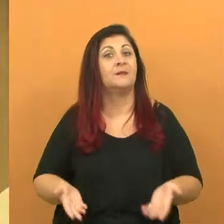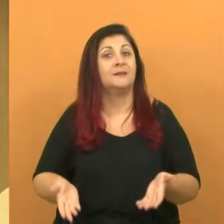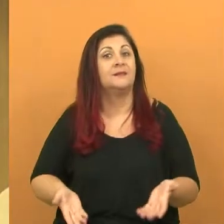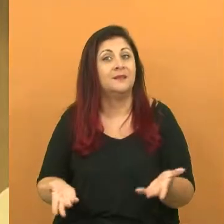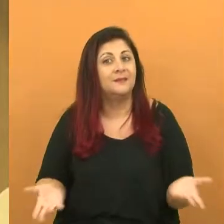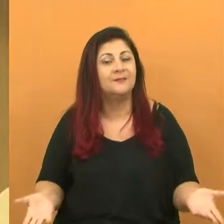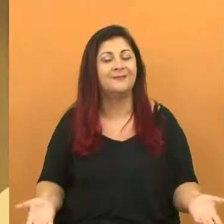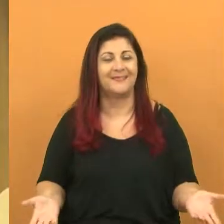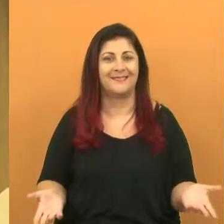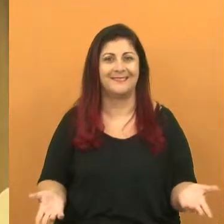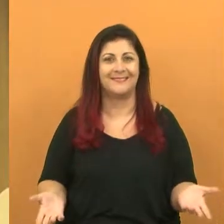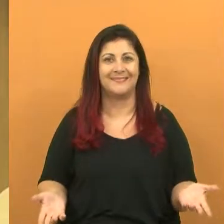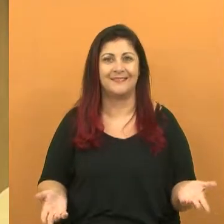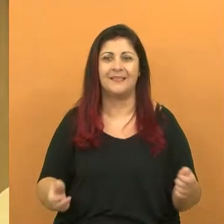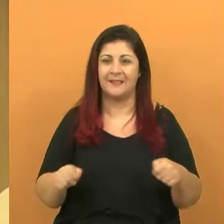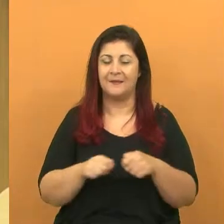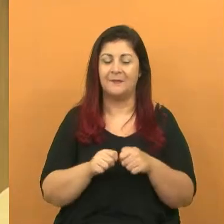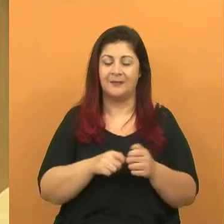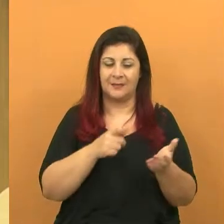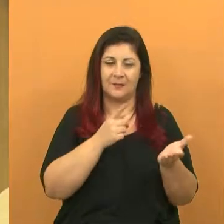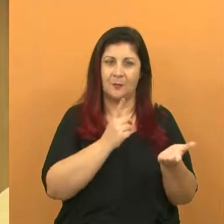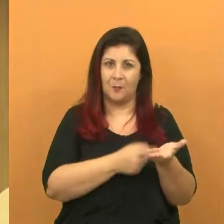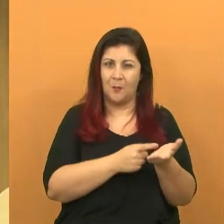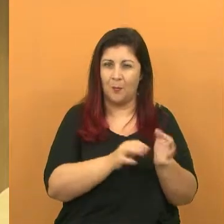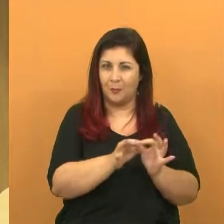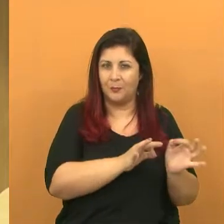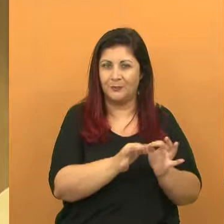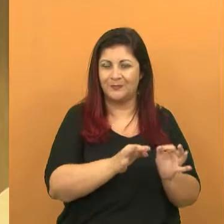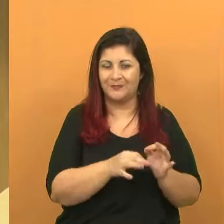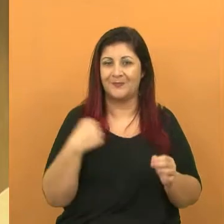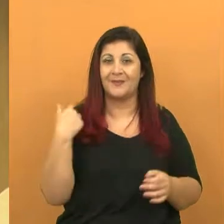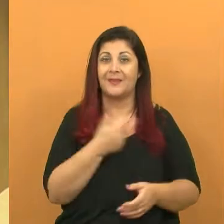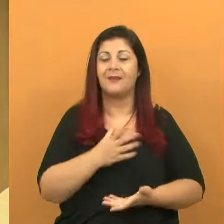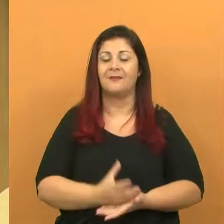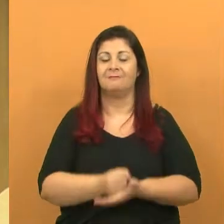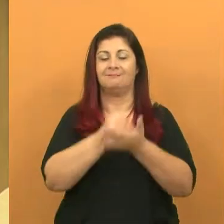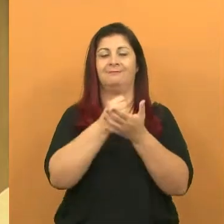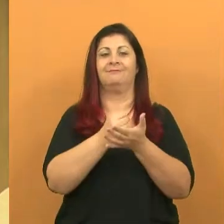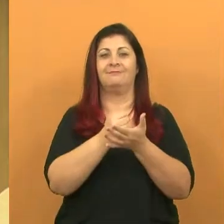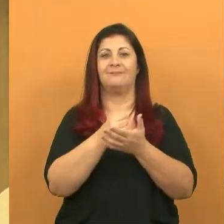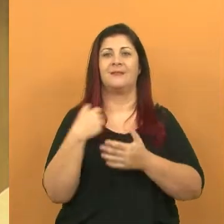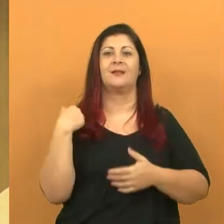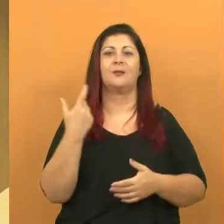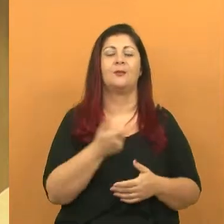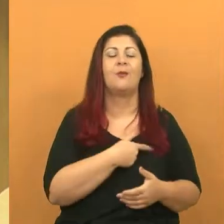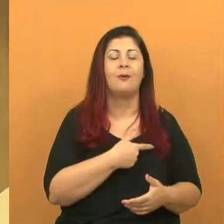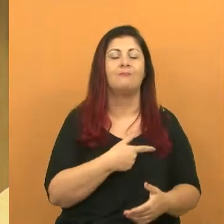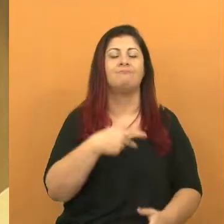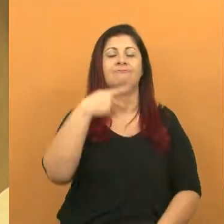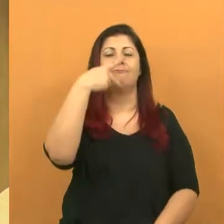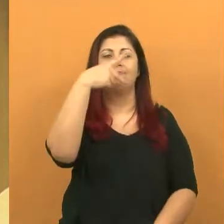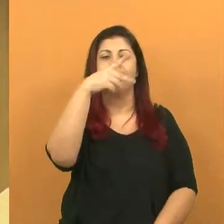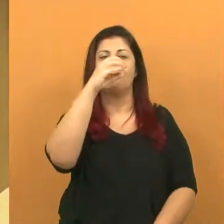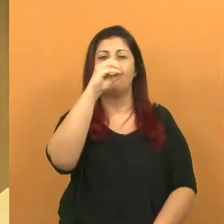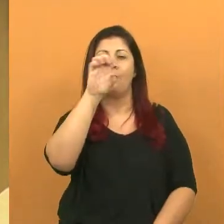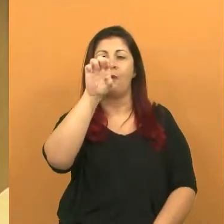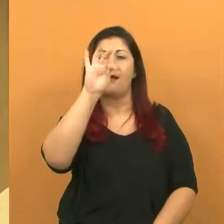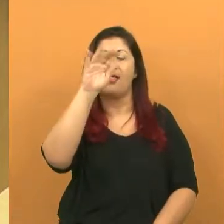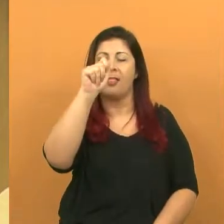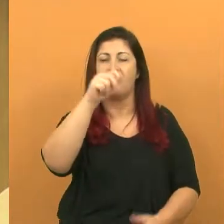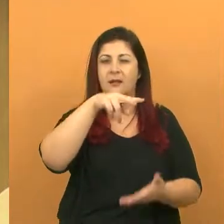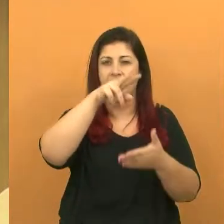a propositura desse projeto, nós vamos resgatar isso. Vamos ser mais poetas, mais